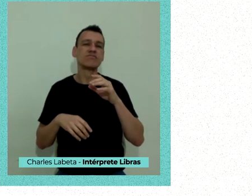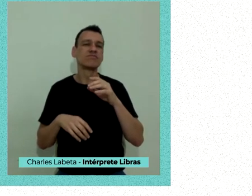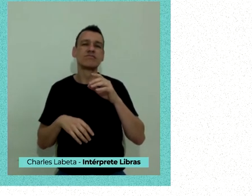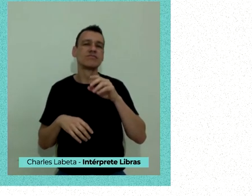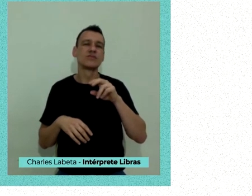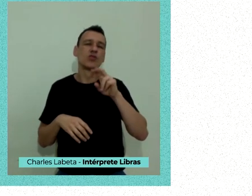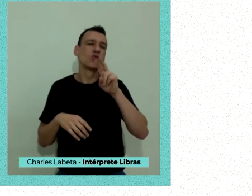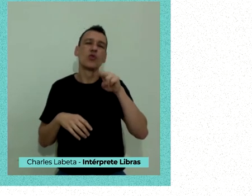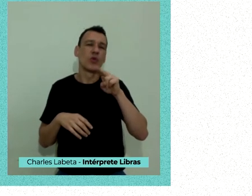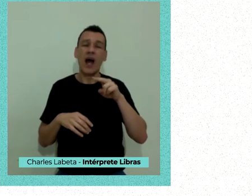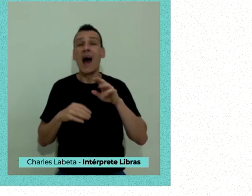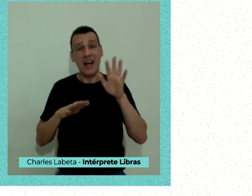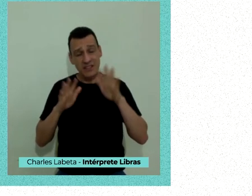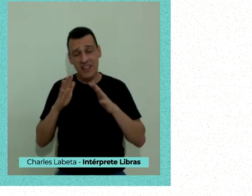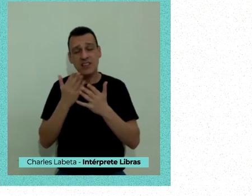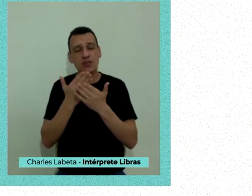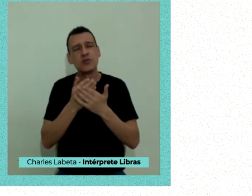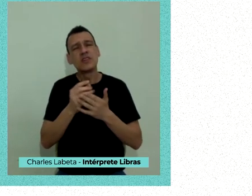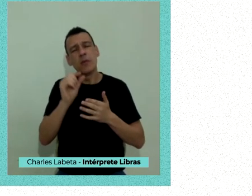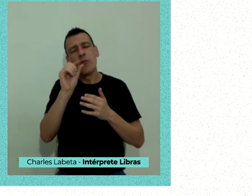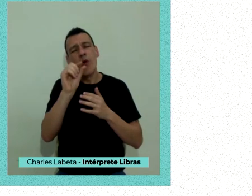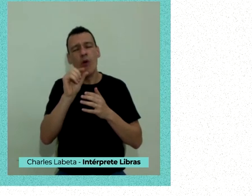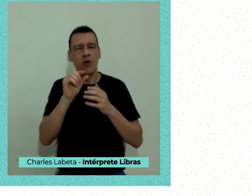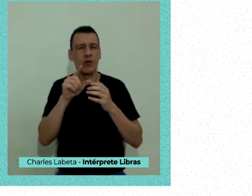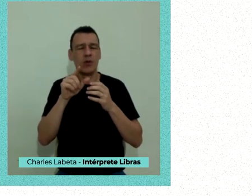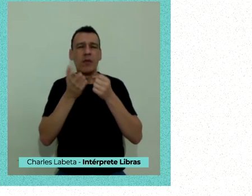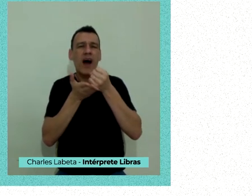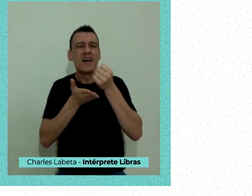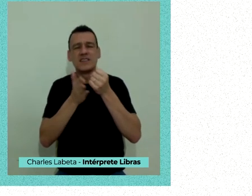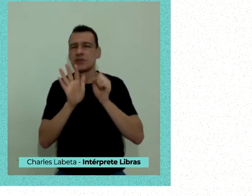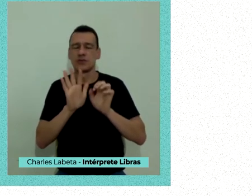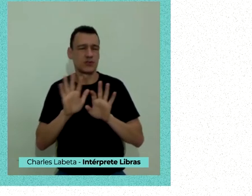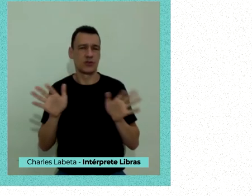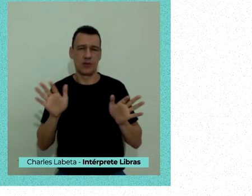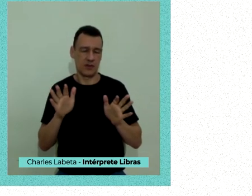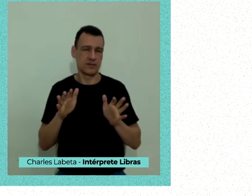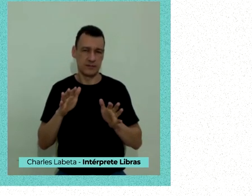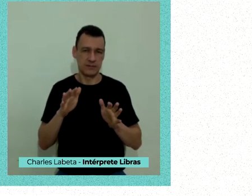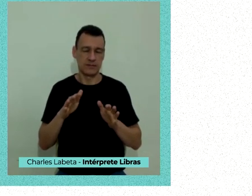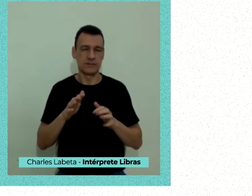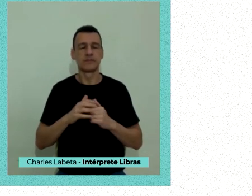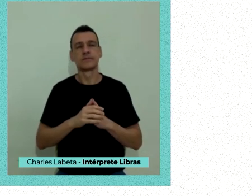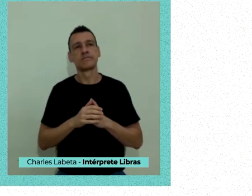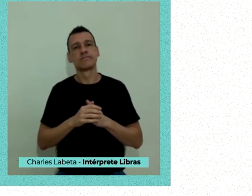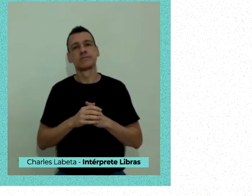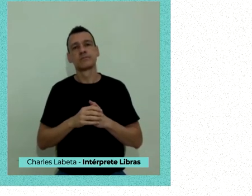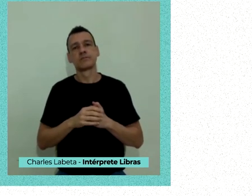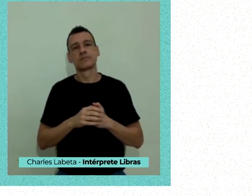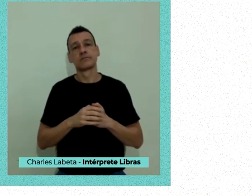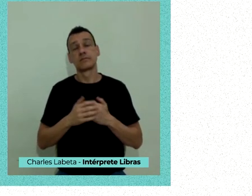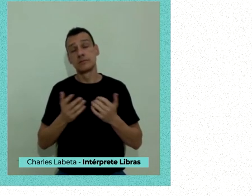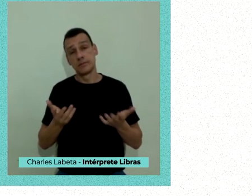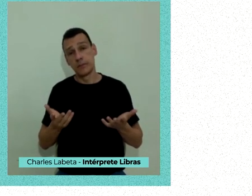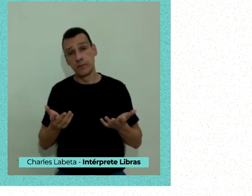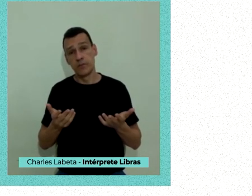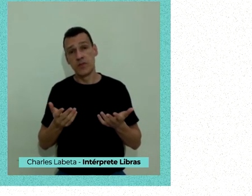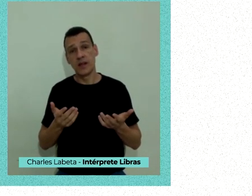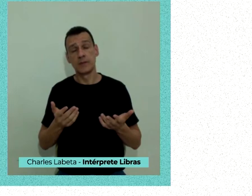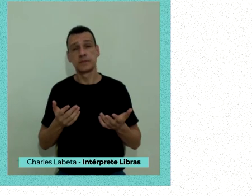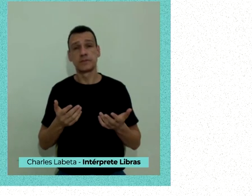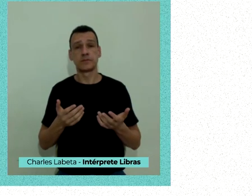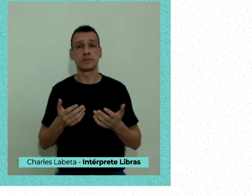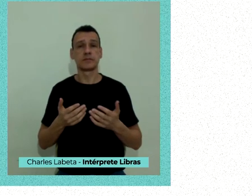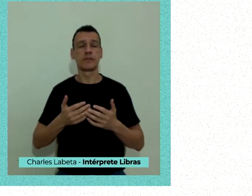muito superficial, não aprofundada. Essa falta de profundidade, até mesmo a